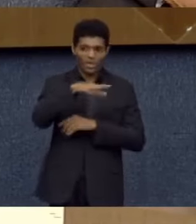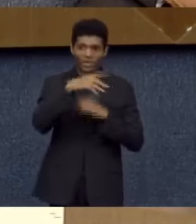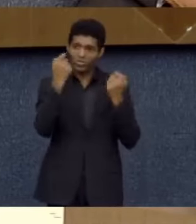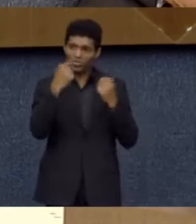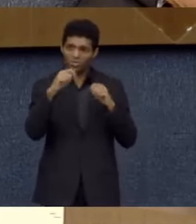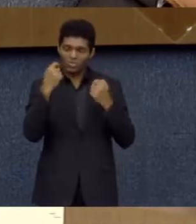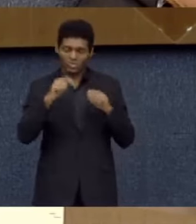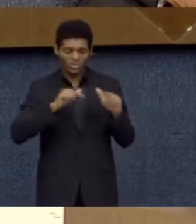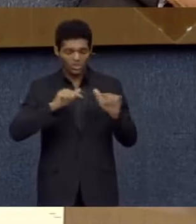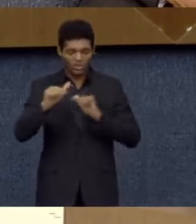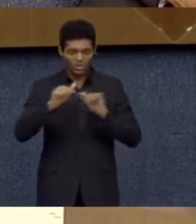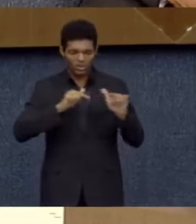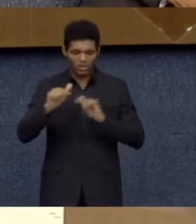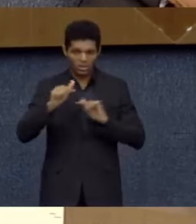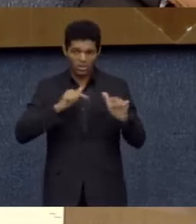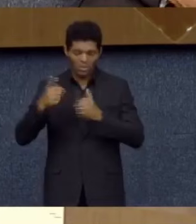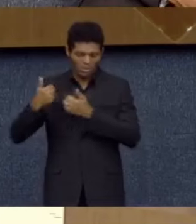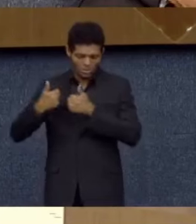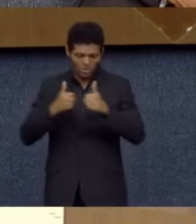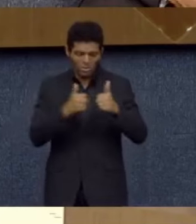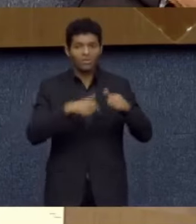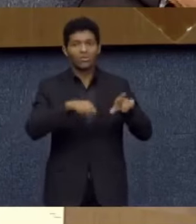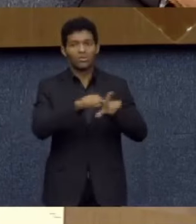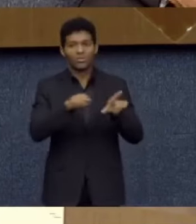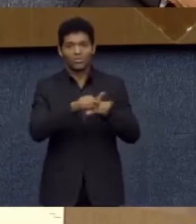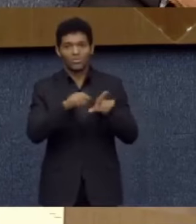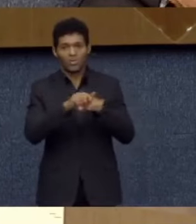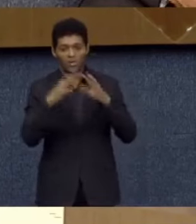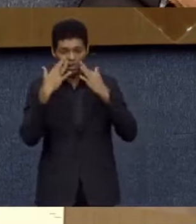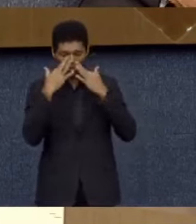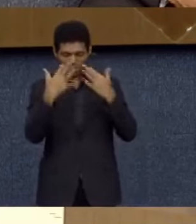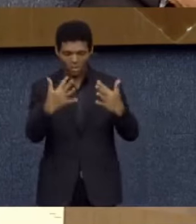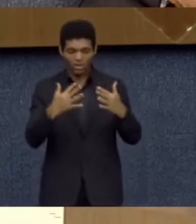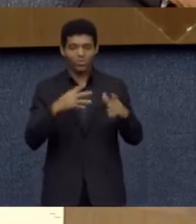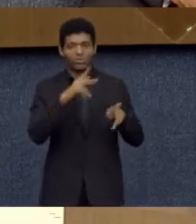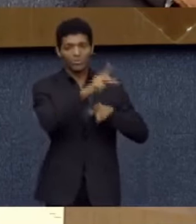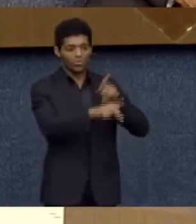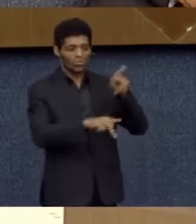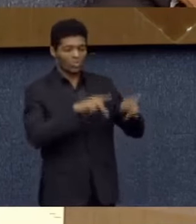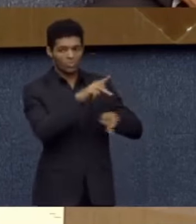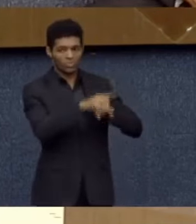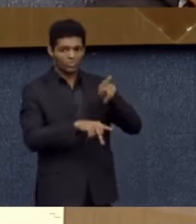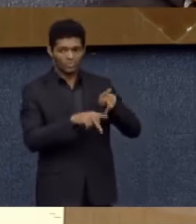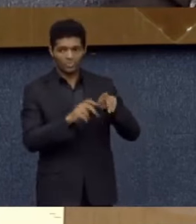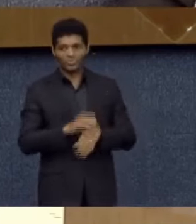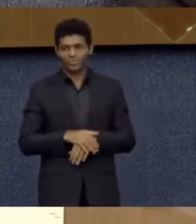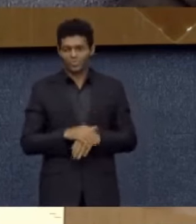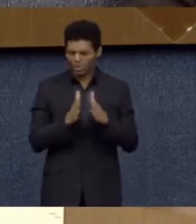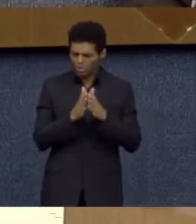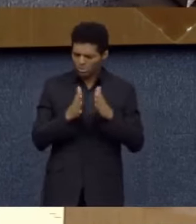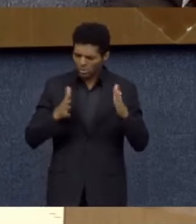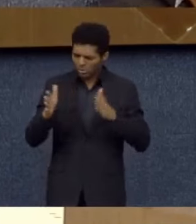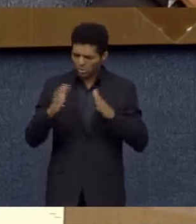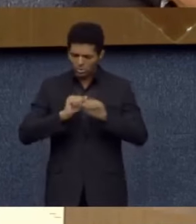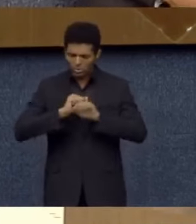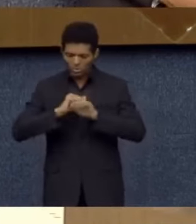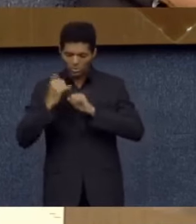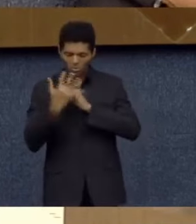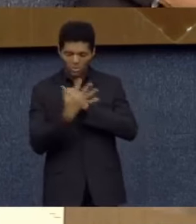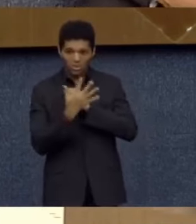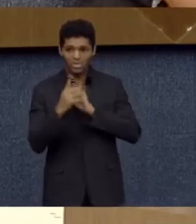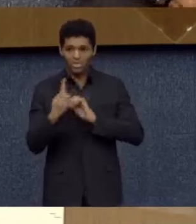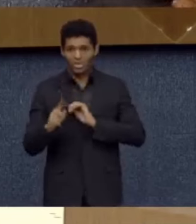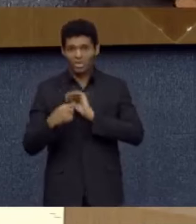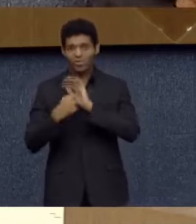atraiam e possam fidelizar o público. Nem mesmo na pandemia ela se deixou abater. Deu prova